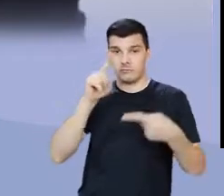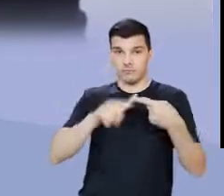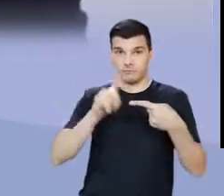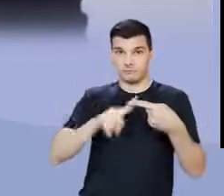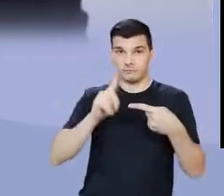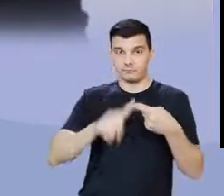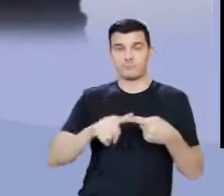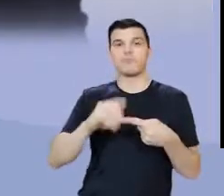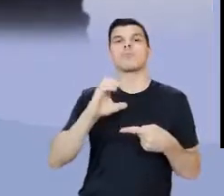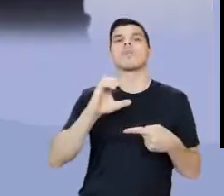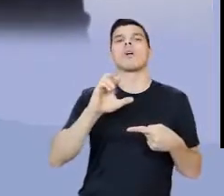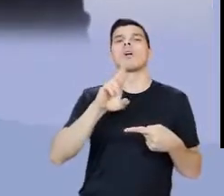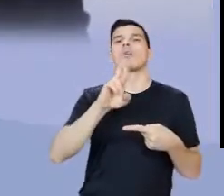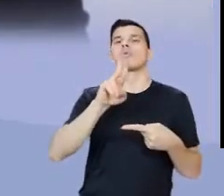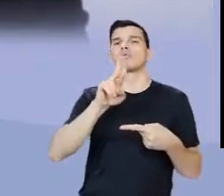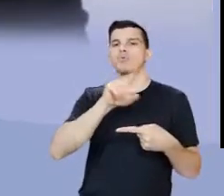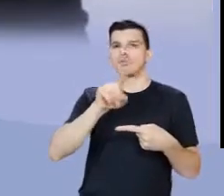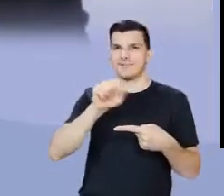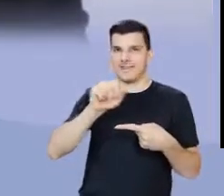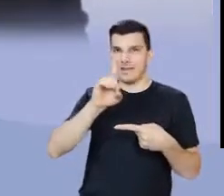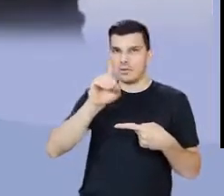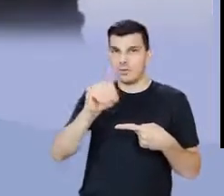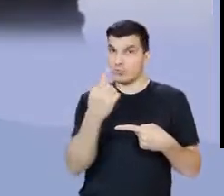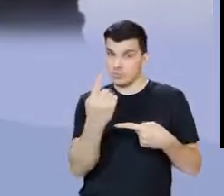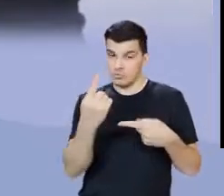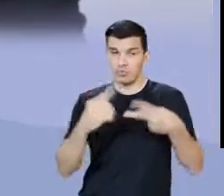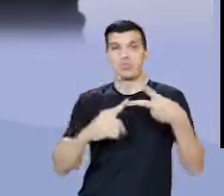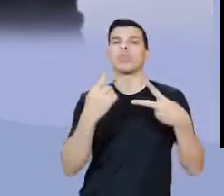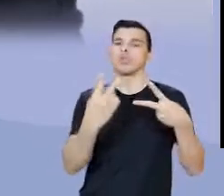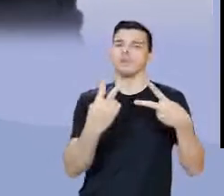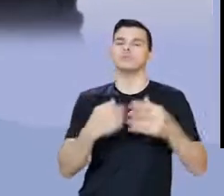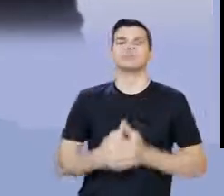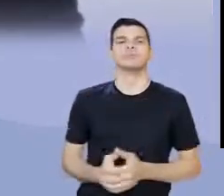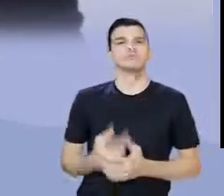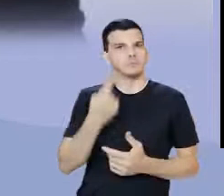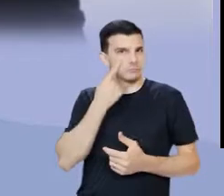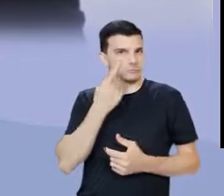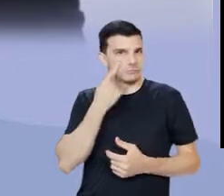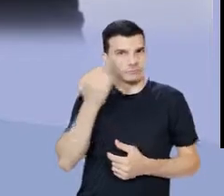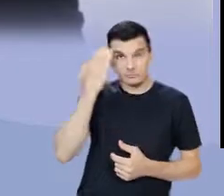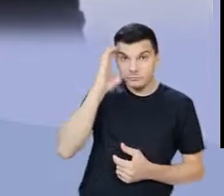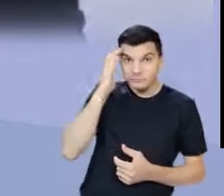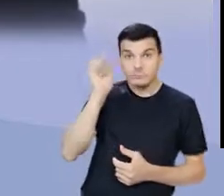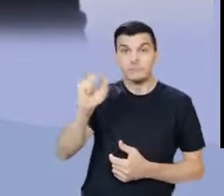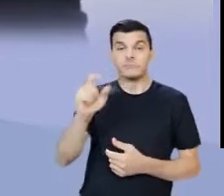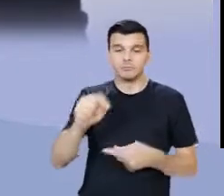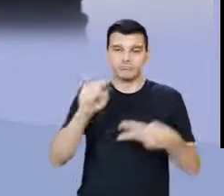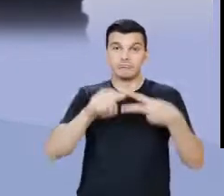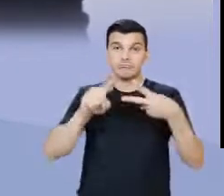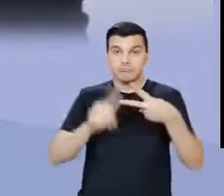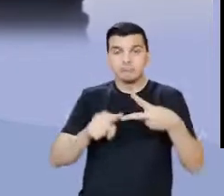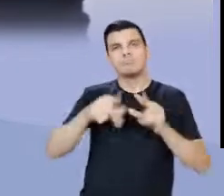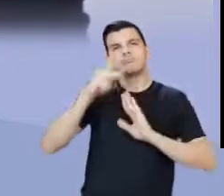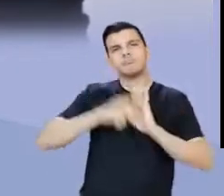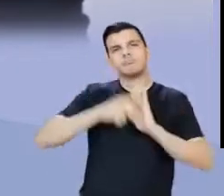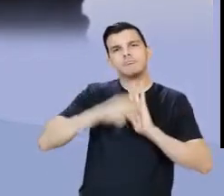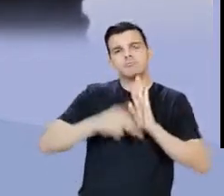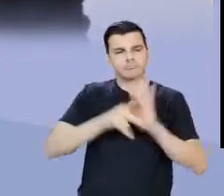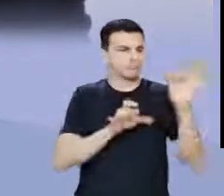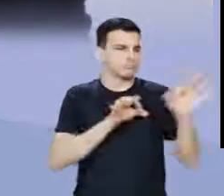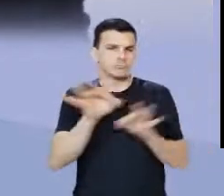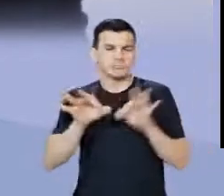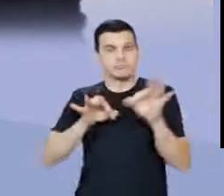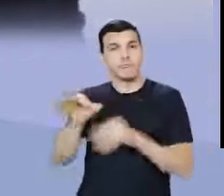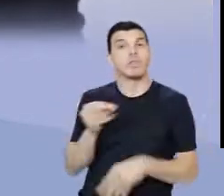divide em dois, que é o Plano Cruzado 1 e o Plano Cruzado 2. Eu quero que você apenas entenda que esses planos eles